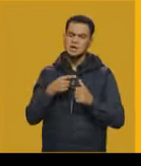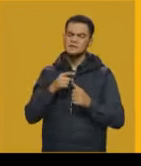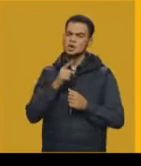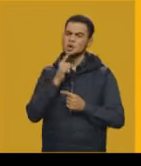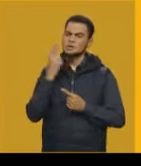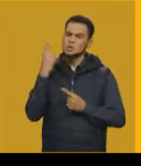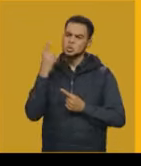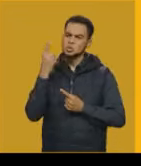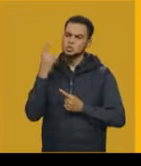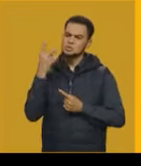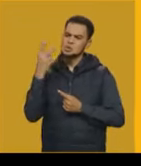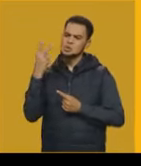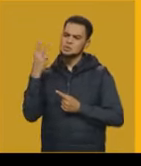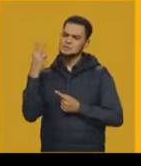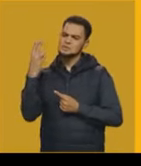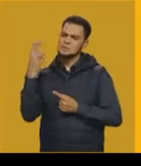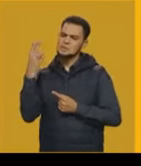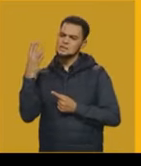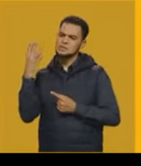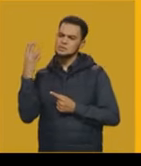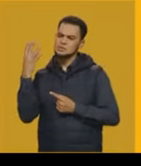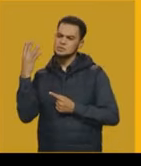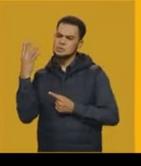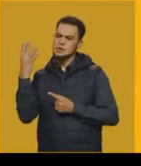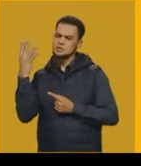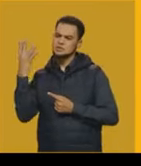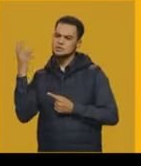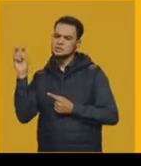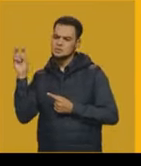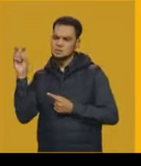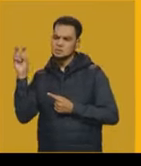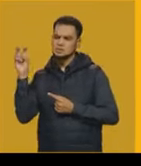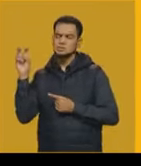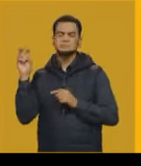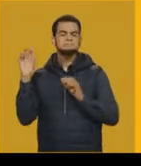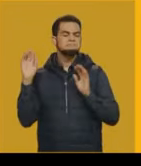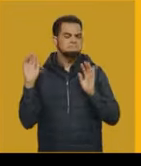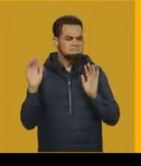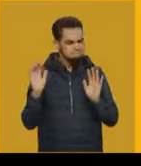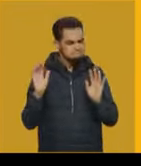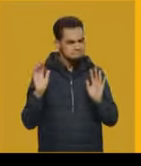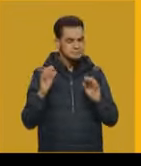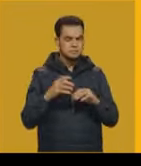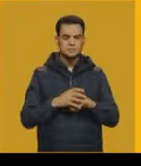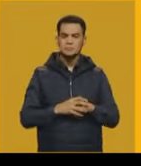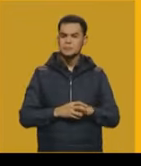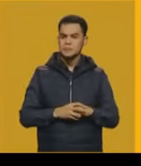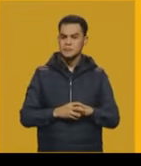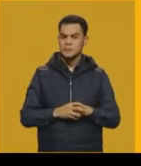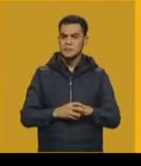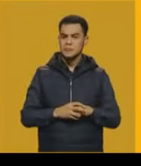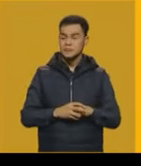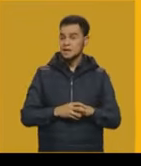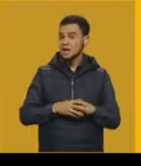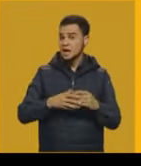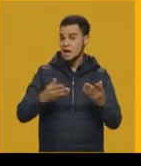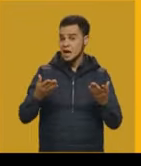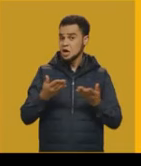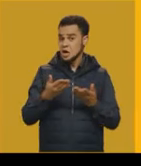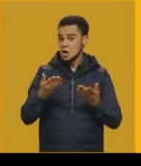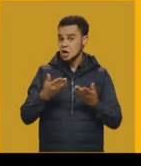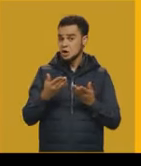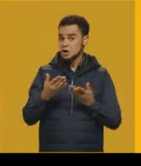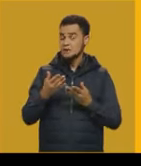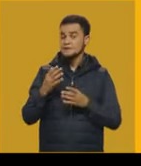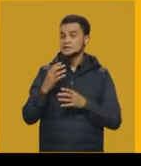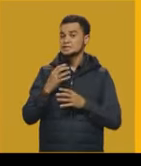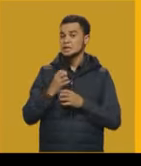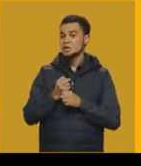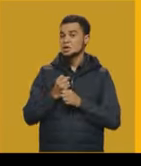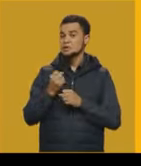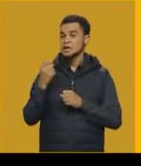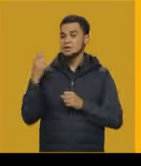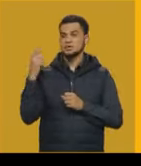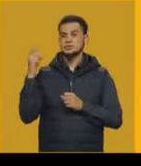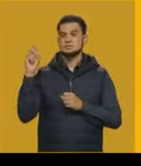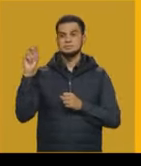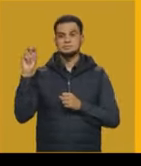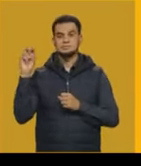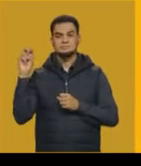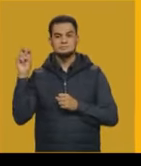para a direita. 1, 2, 3, 4 e 5. Agora, eu vou fazer a contagem no sentido